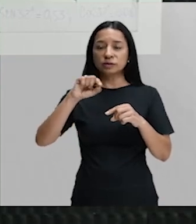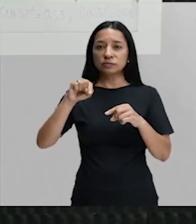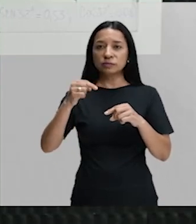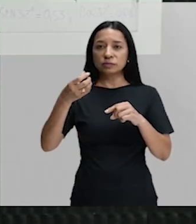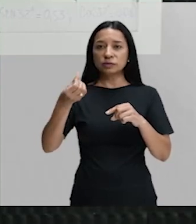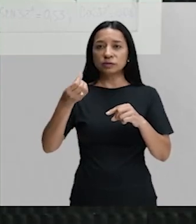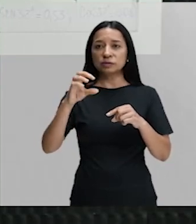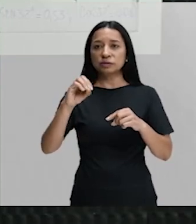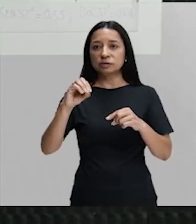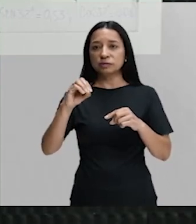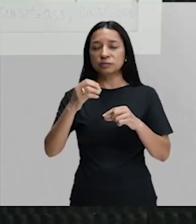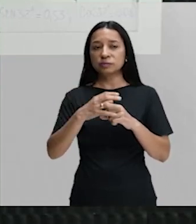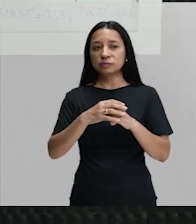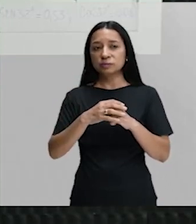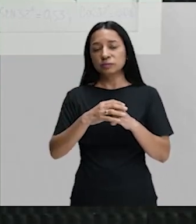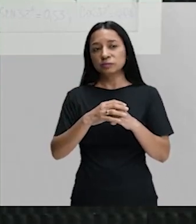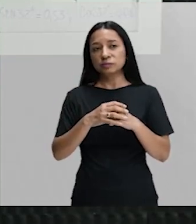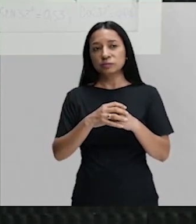10,60.